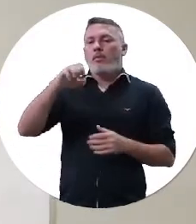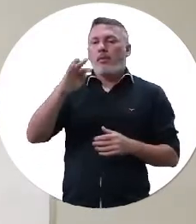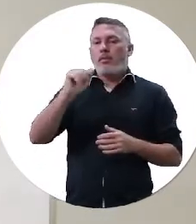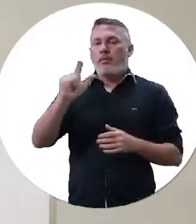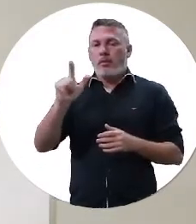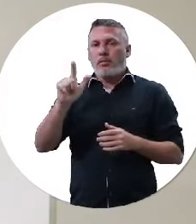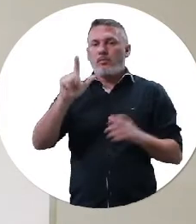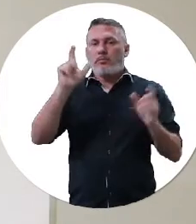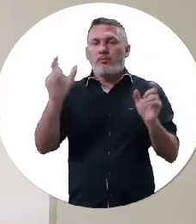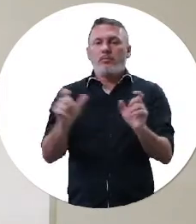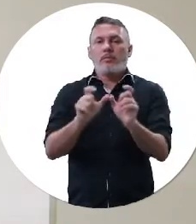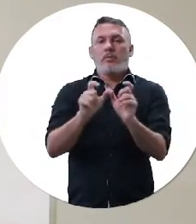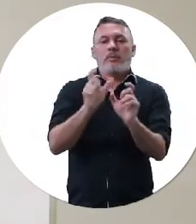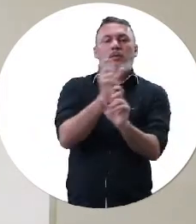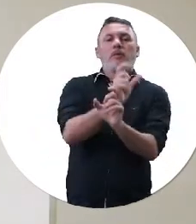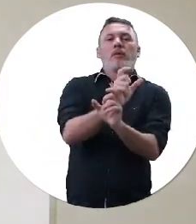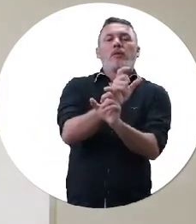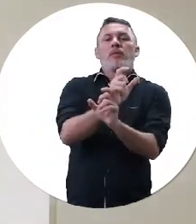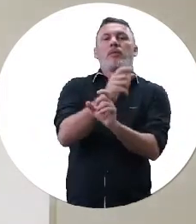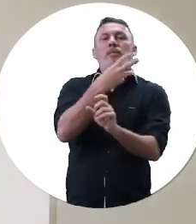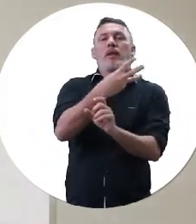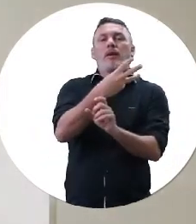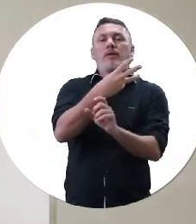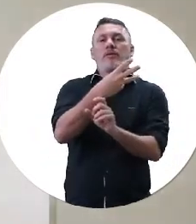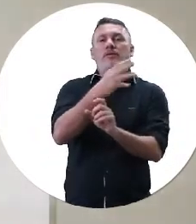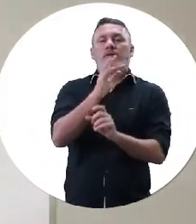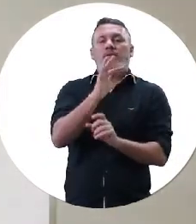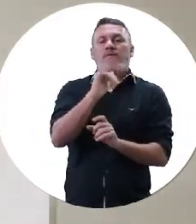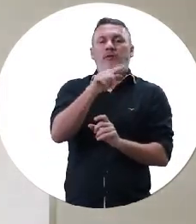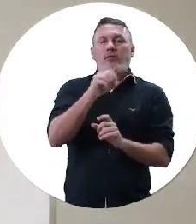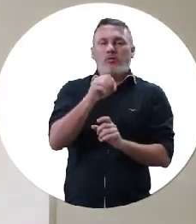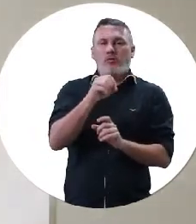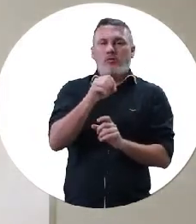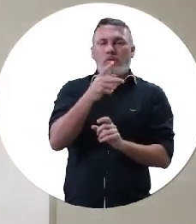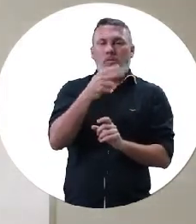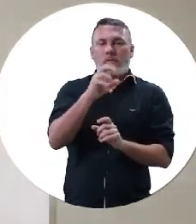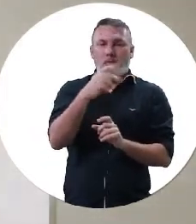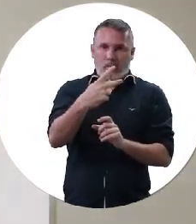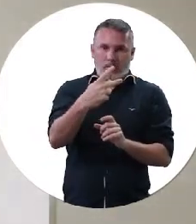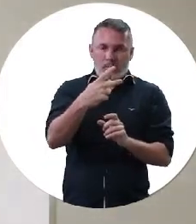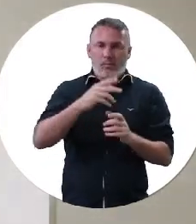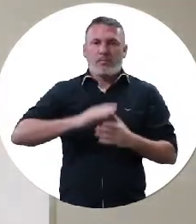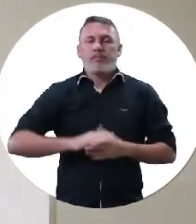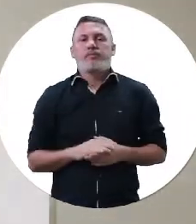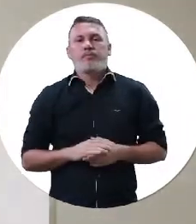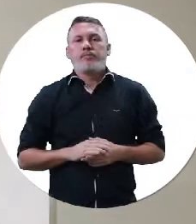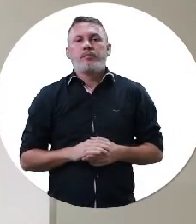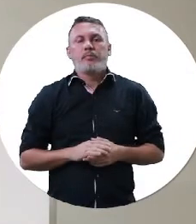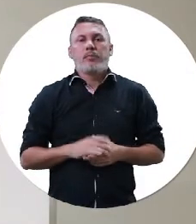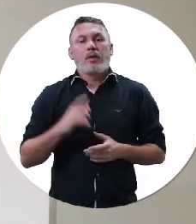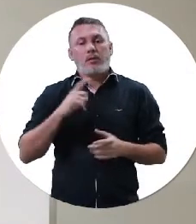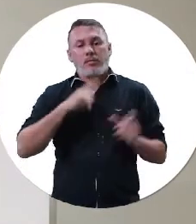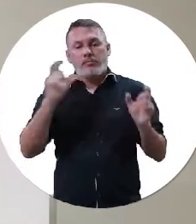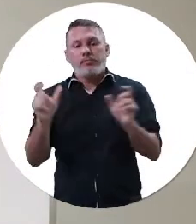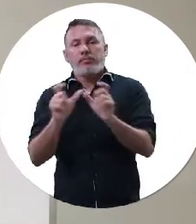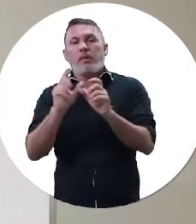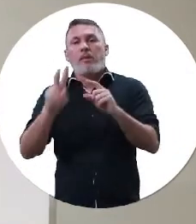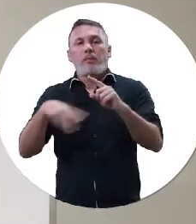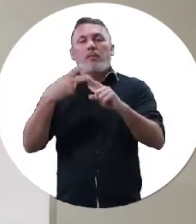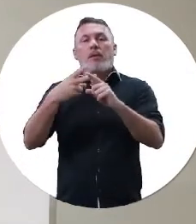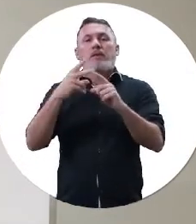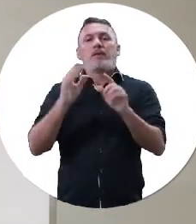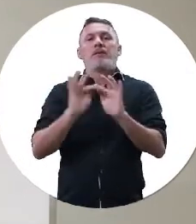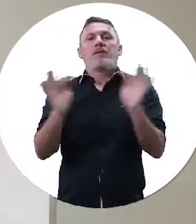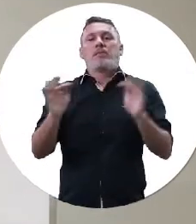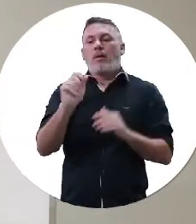Somente ligação simples, an. Terminação de hidrocarboneto, O. Propano,